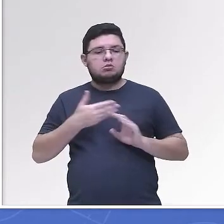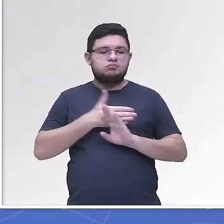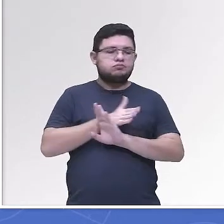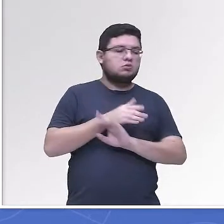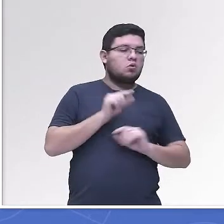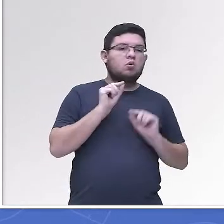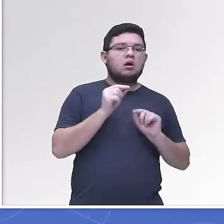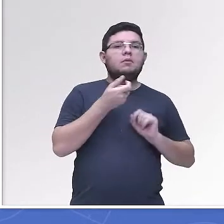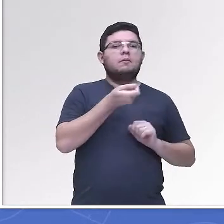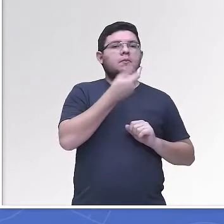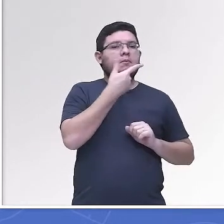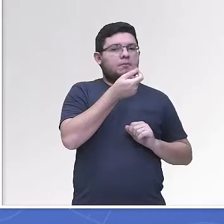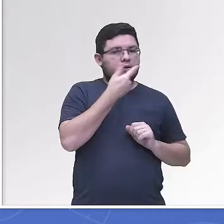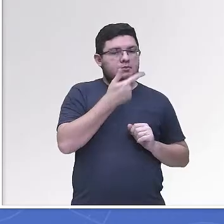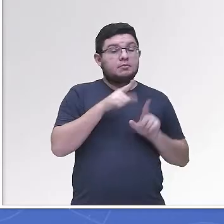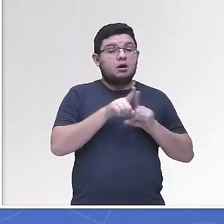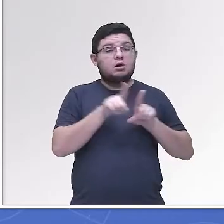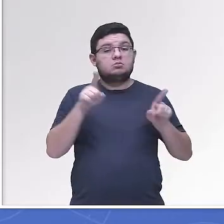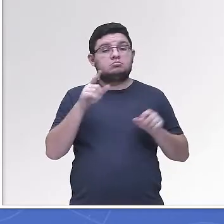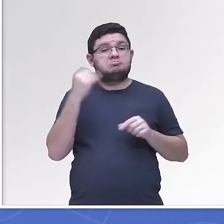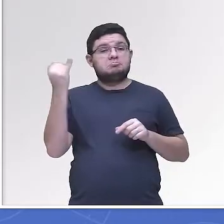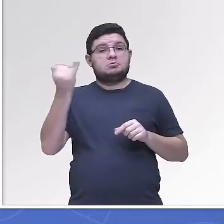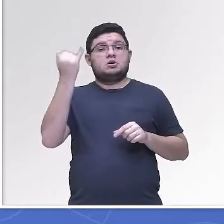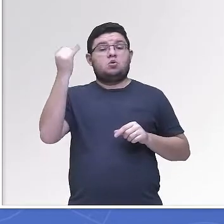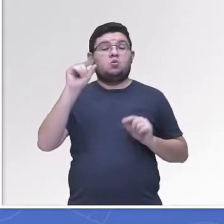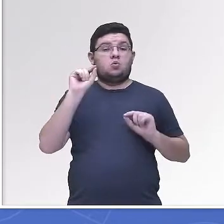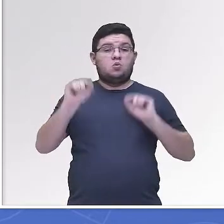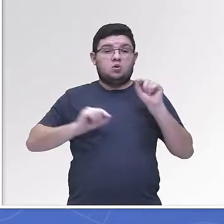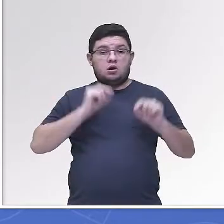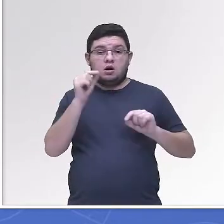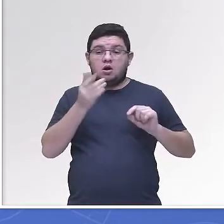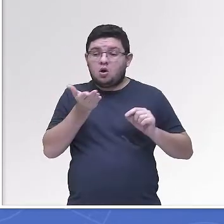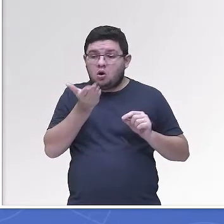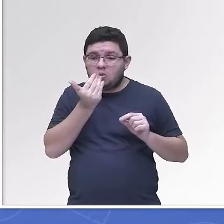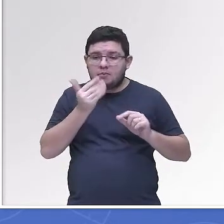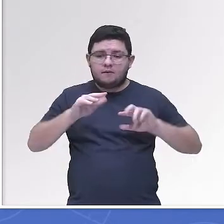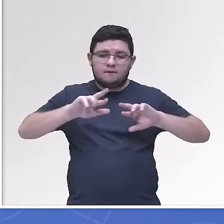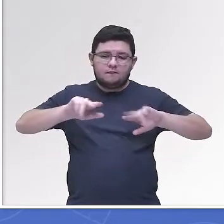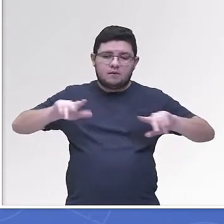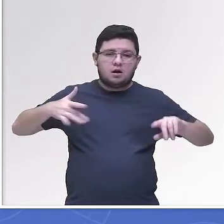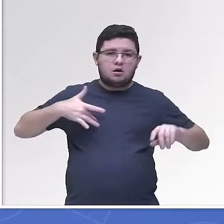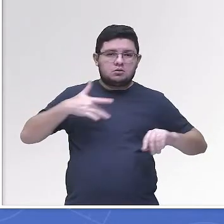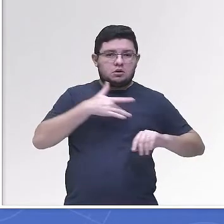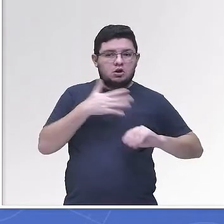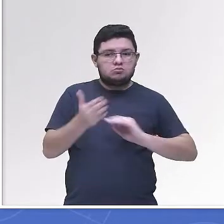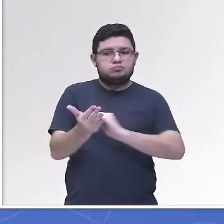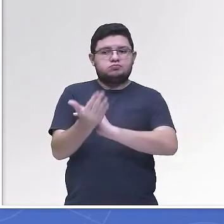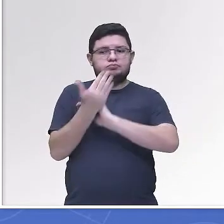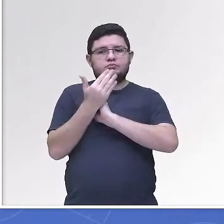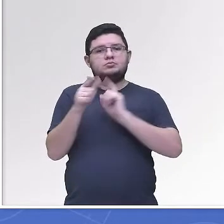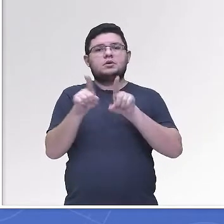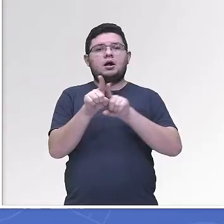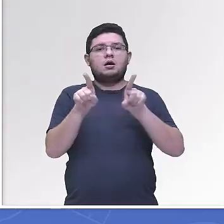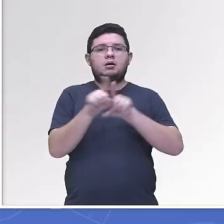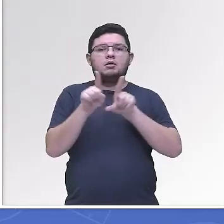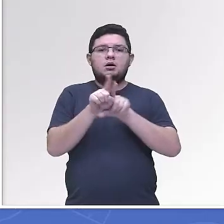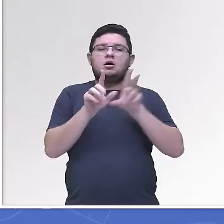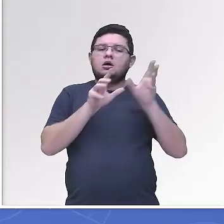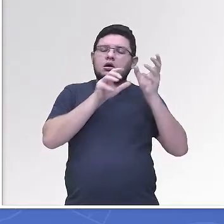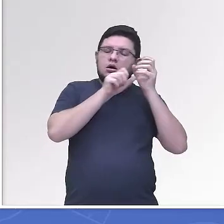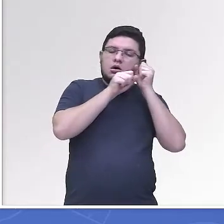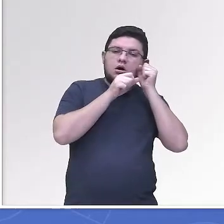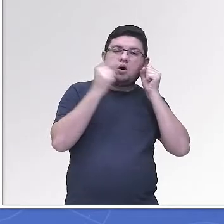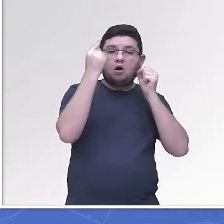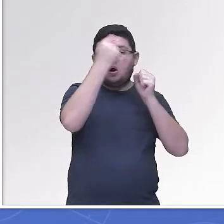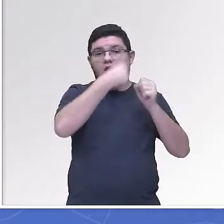alimentação saudável, você dormindo 8 horas por dia, Você fazendo atividade